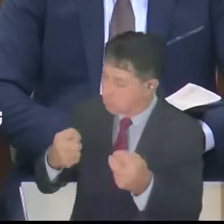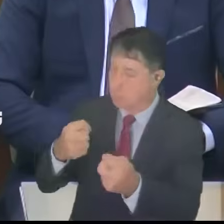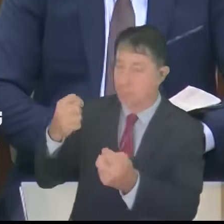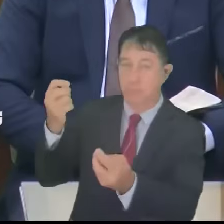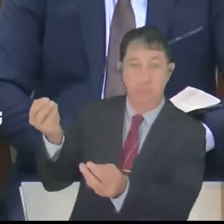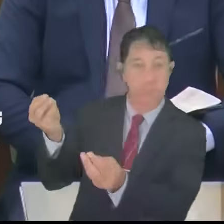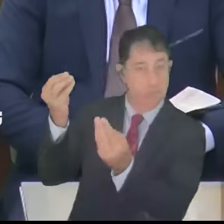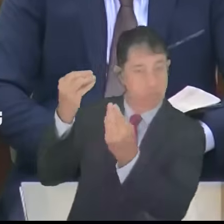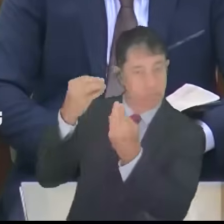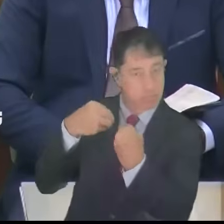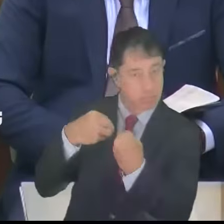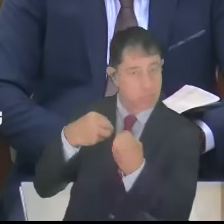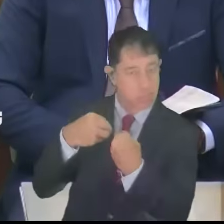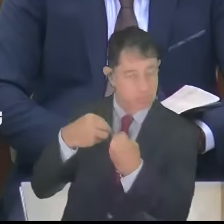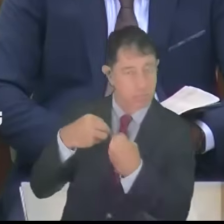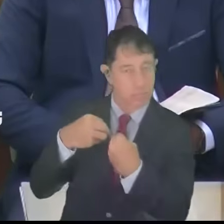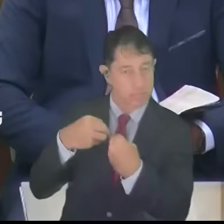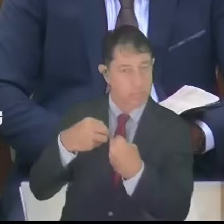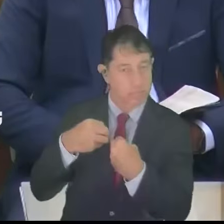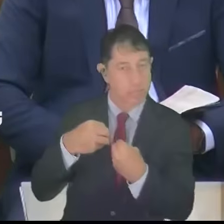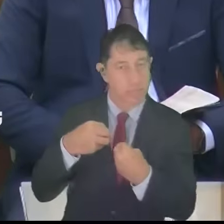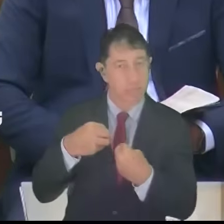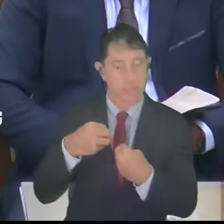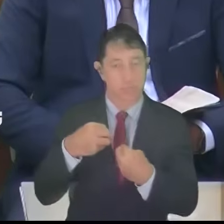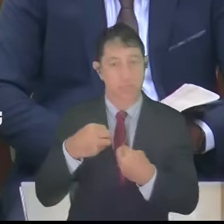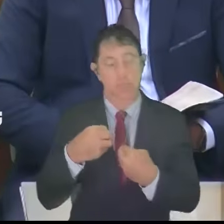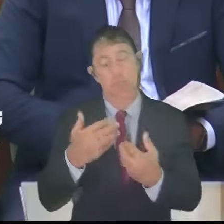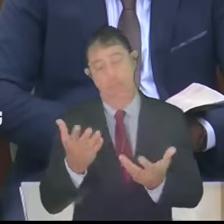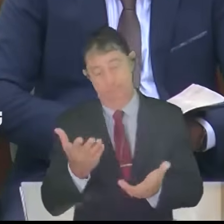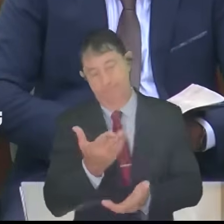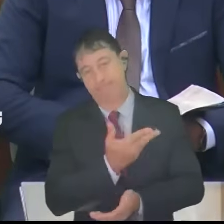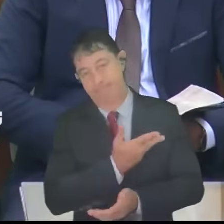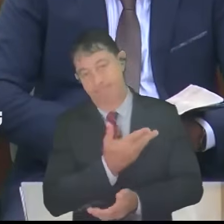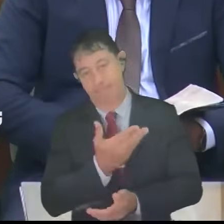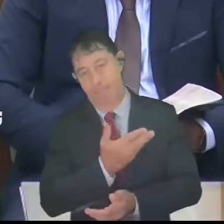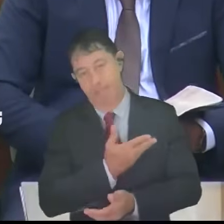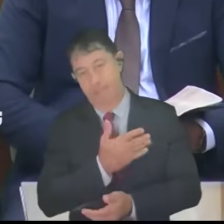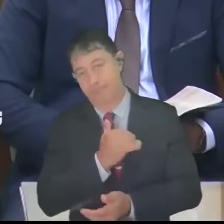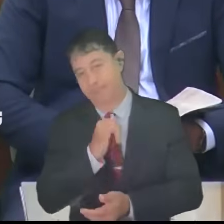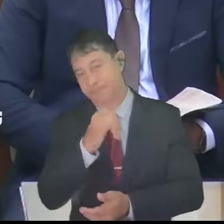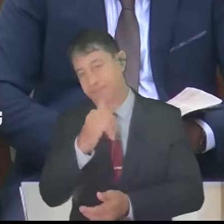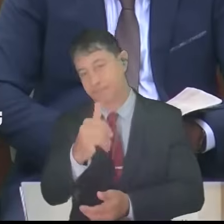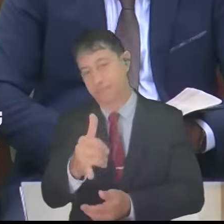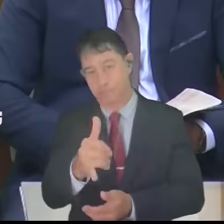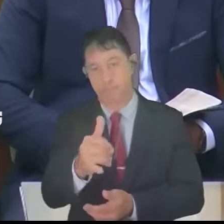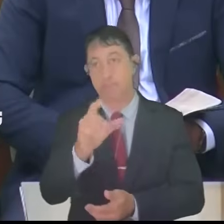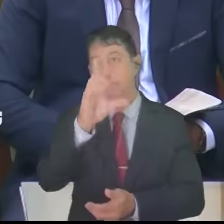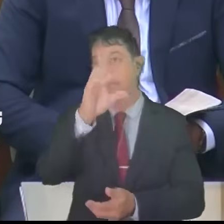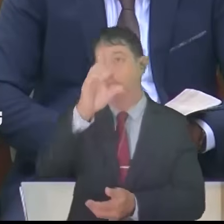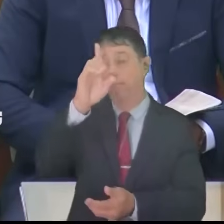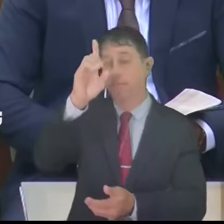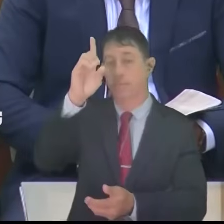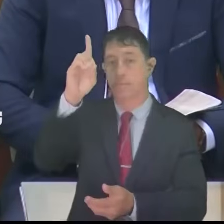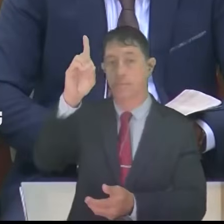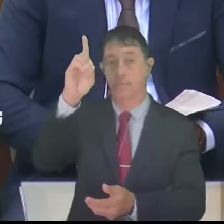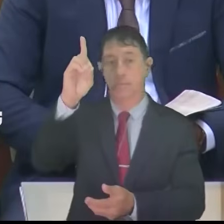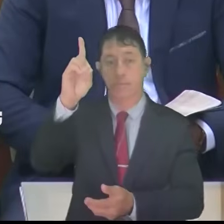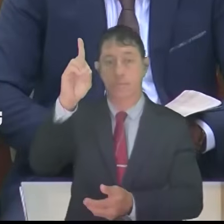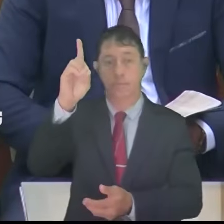foram entregues por meu Pai. Meu prezado amigo, eu quero dizer a você que Deus não entregou as